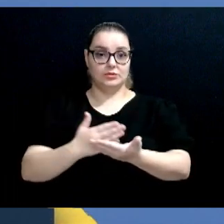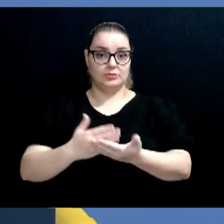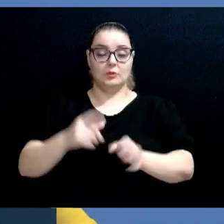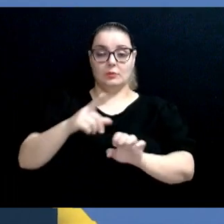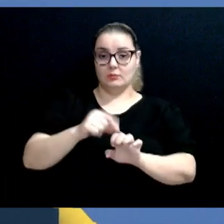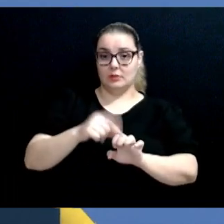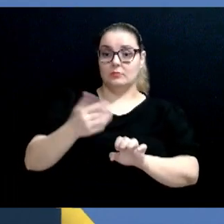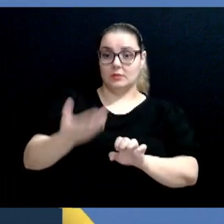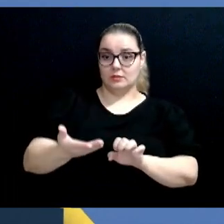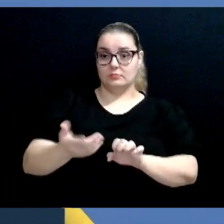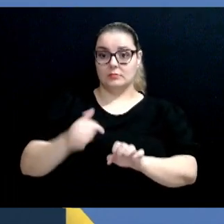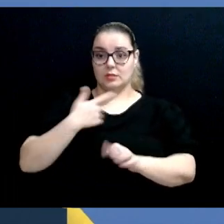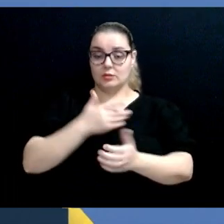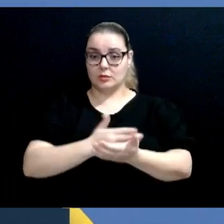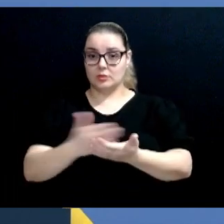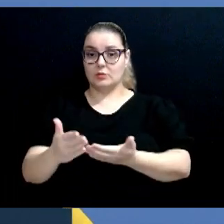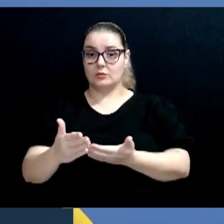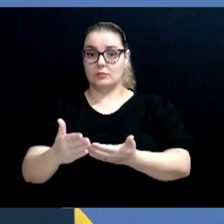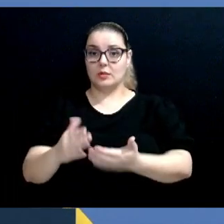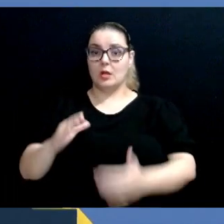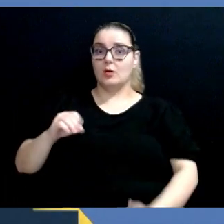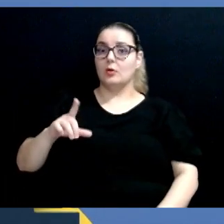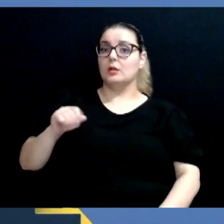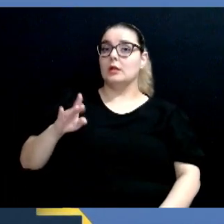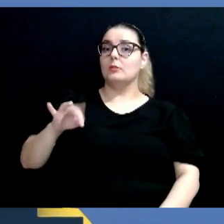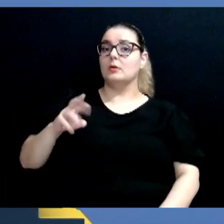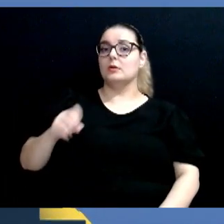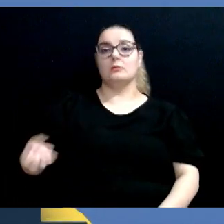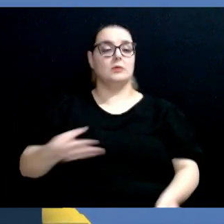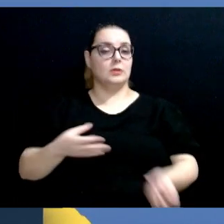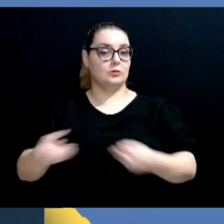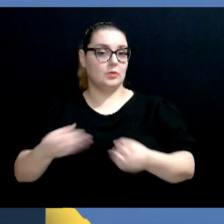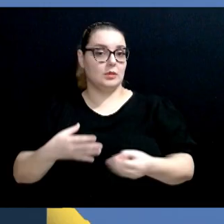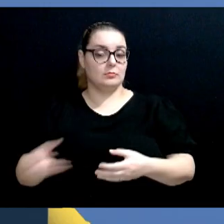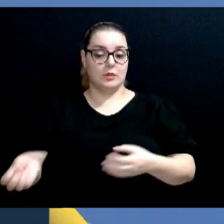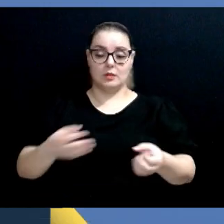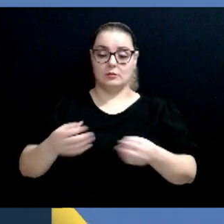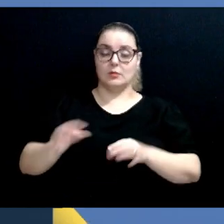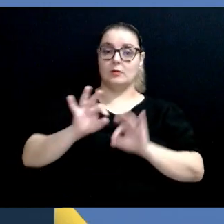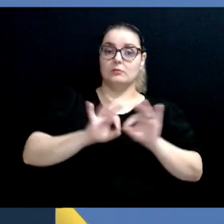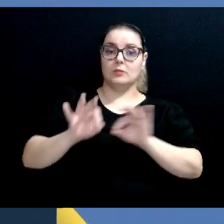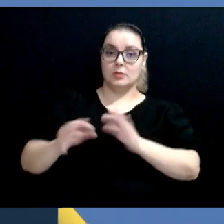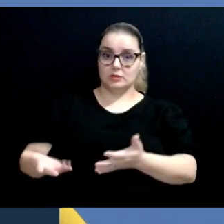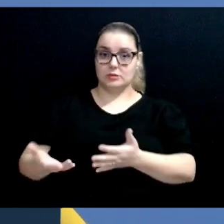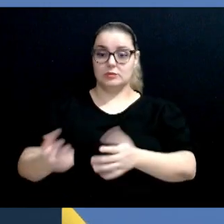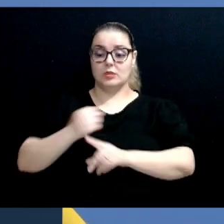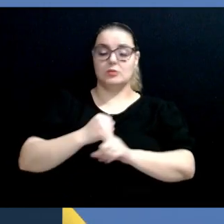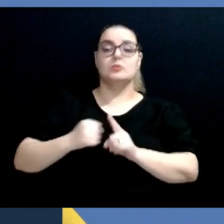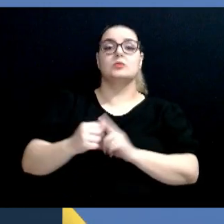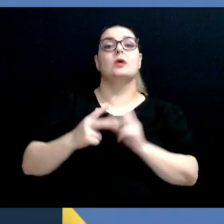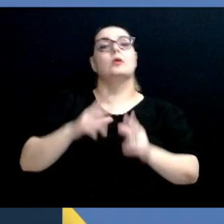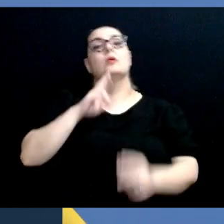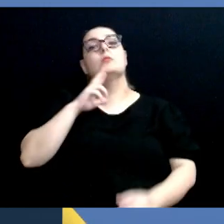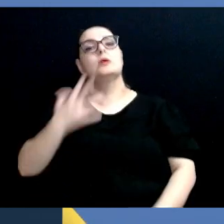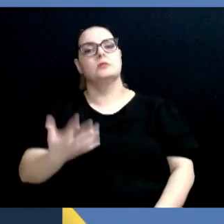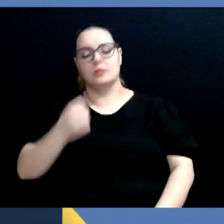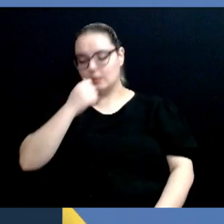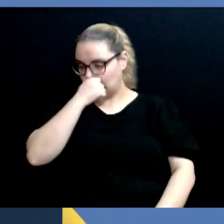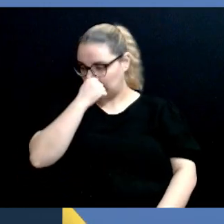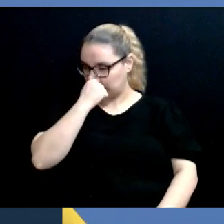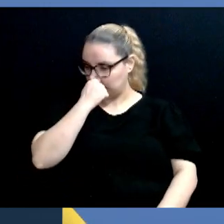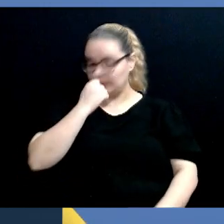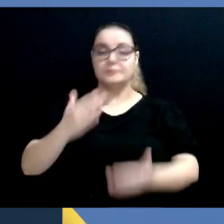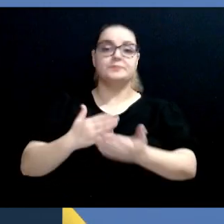Vamos agora às dicas de livros sobre empreendedorismo e a gente começa com Colaborar para Inovar,